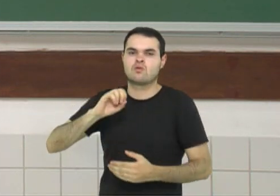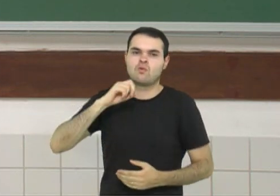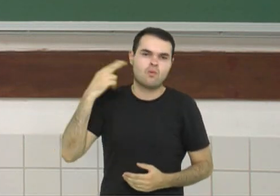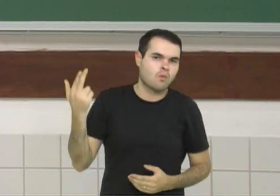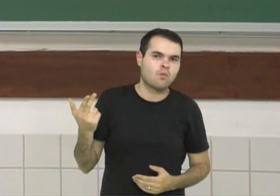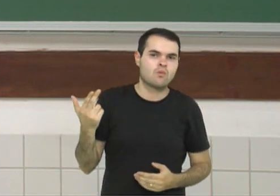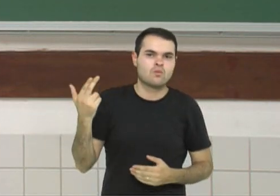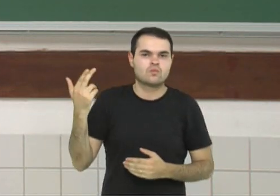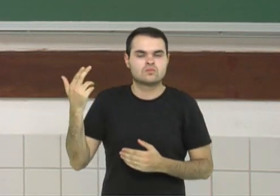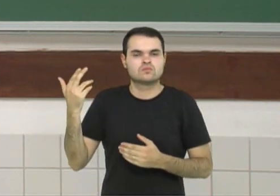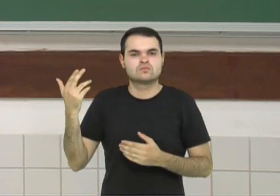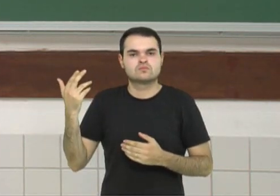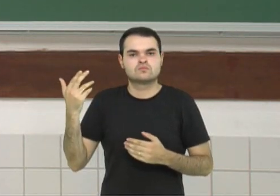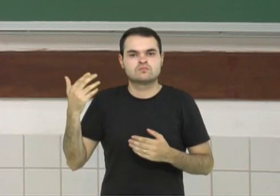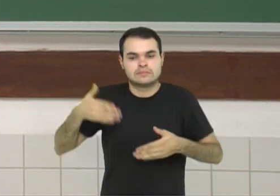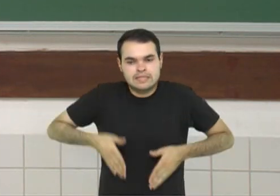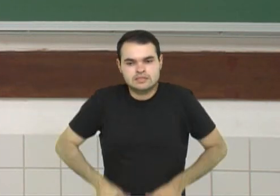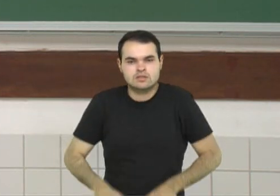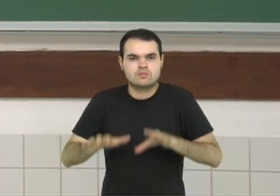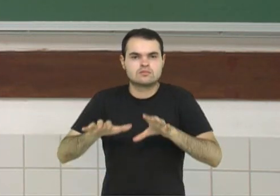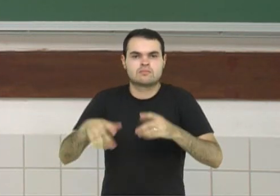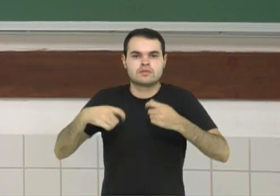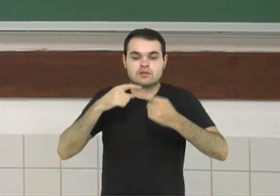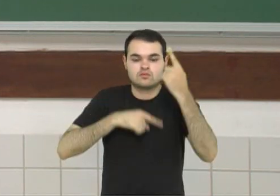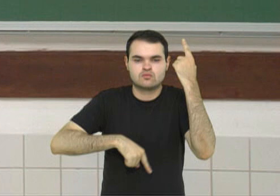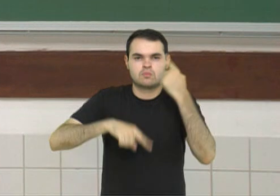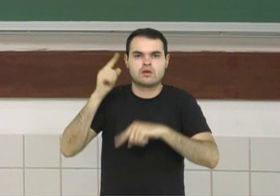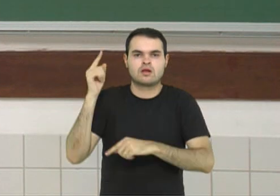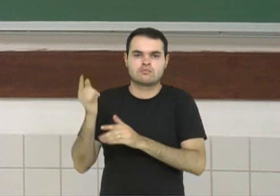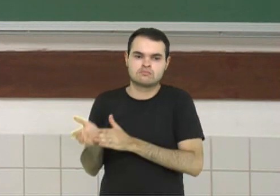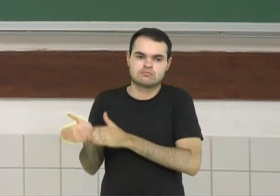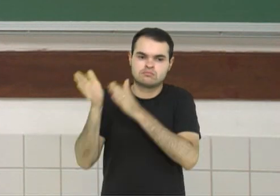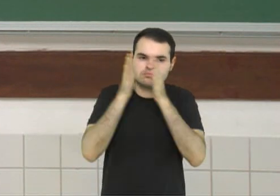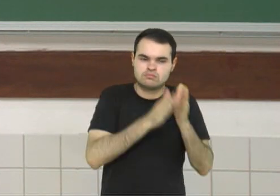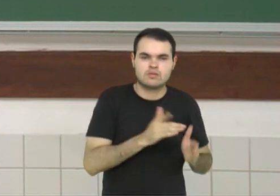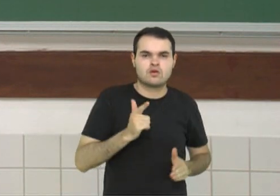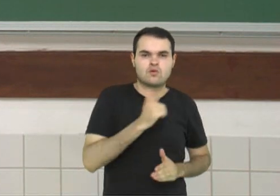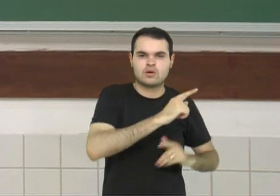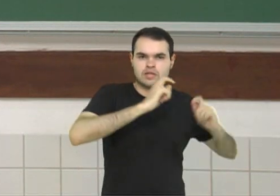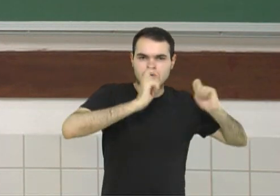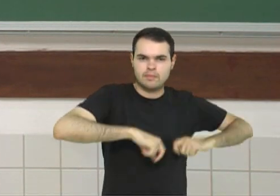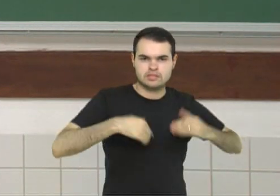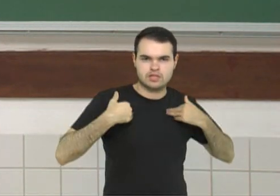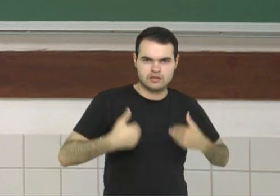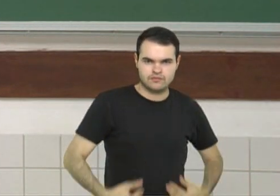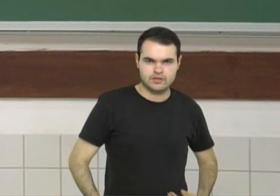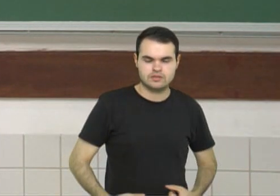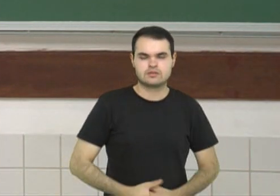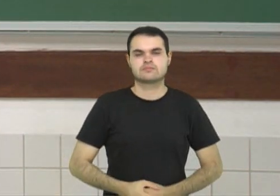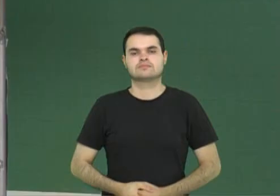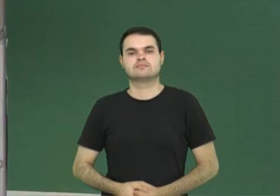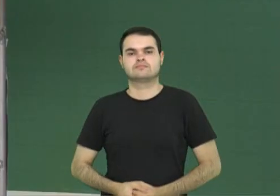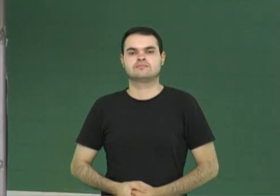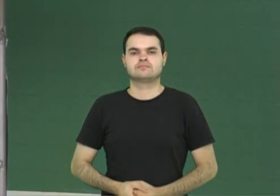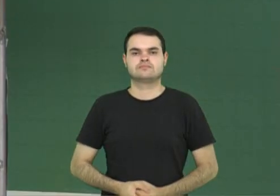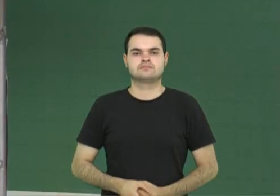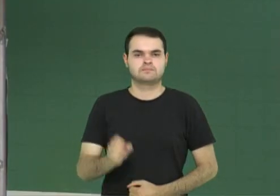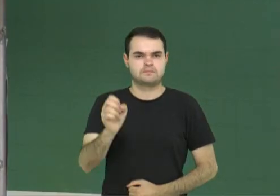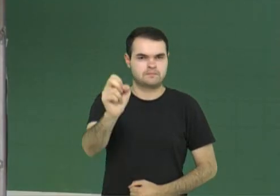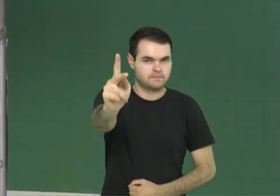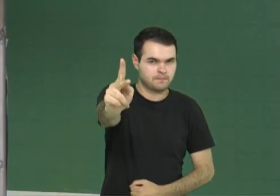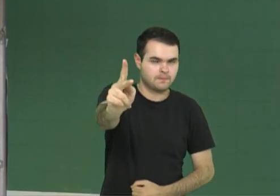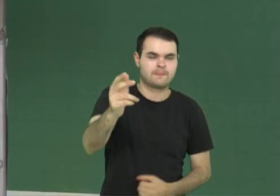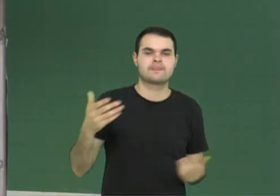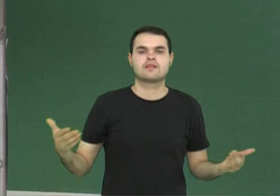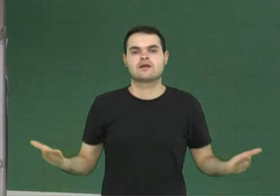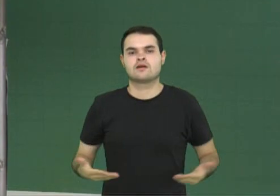isso ele tem que superar isso compensando nas suas outras capacidades físicas, ok? Agora a